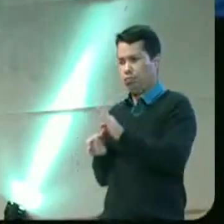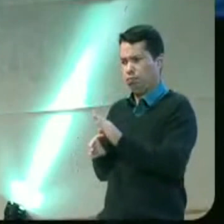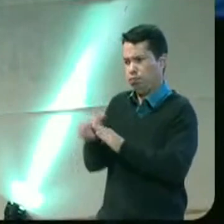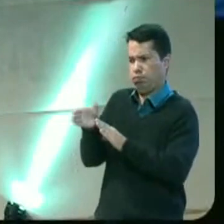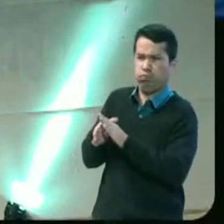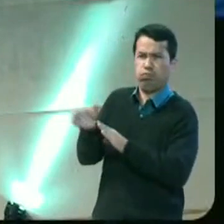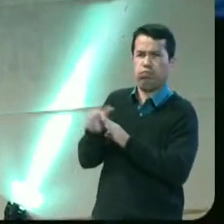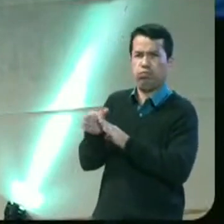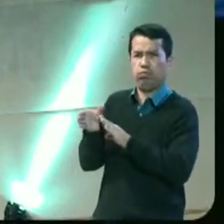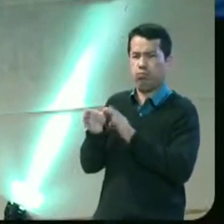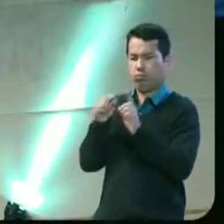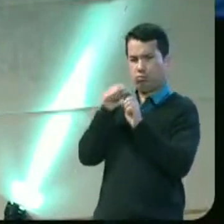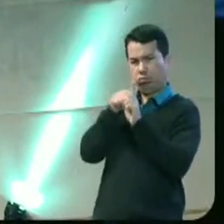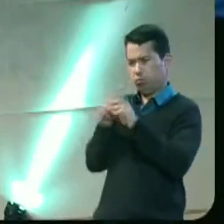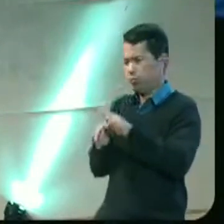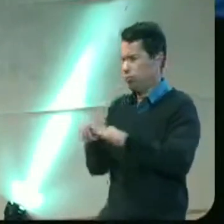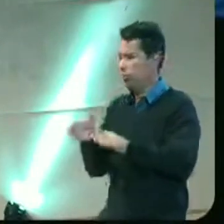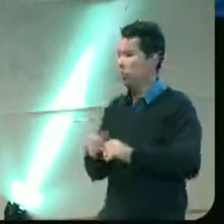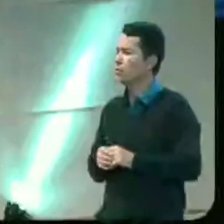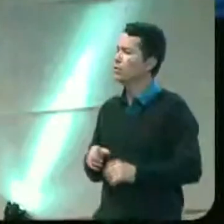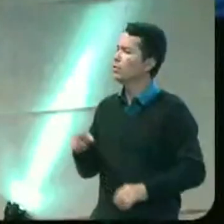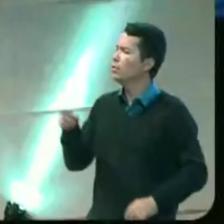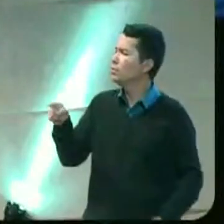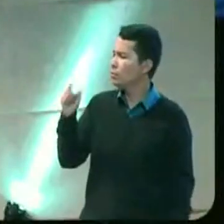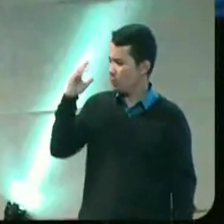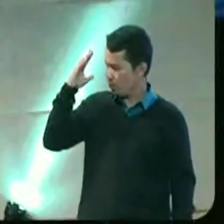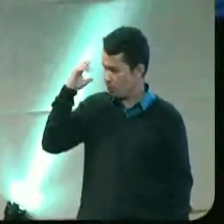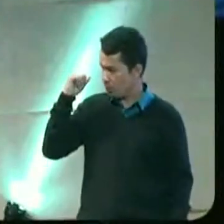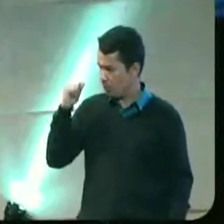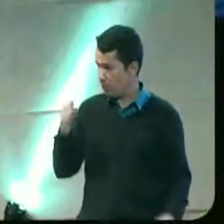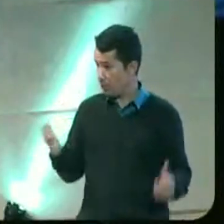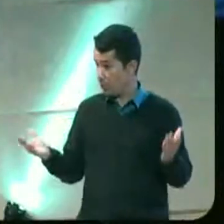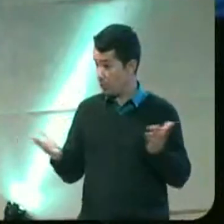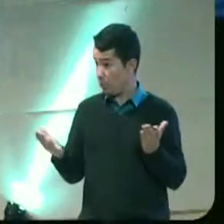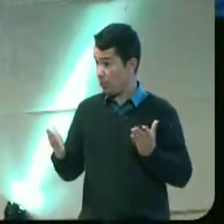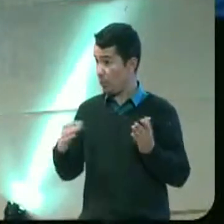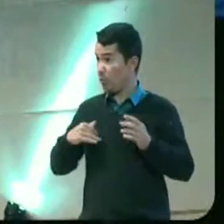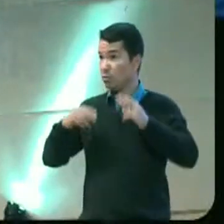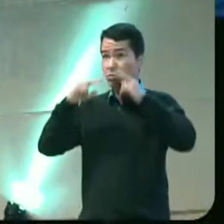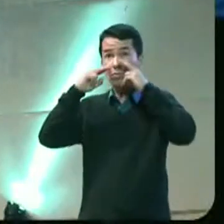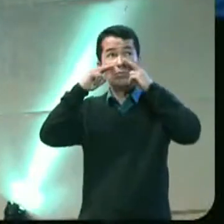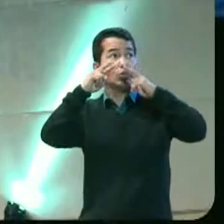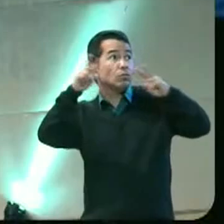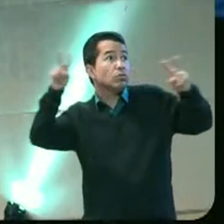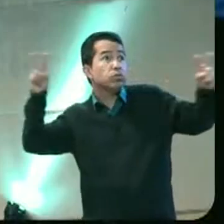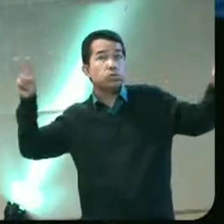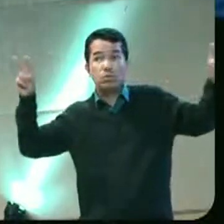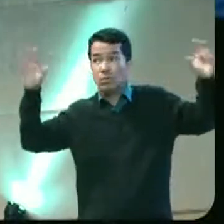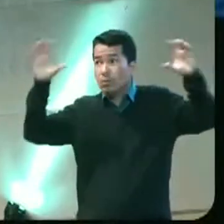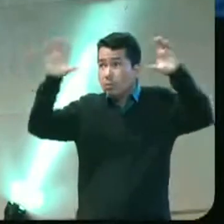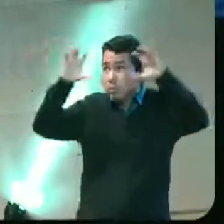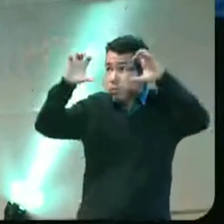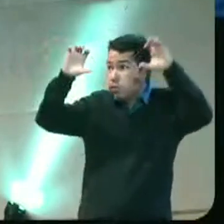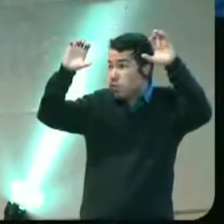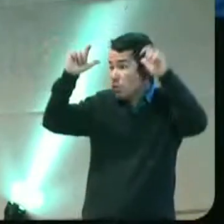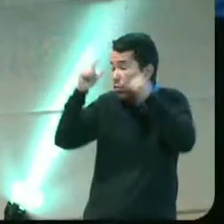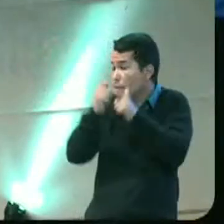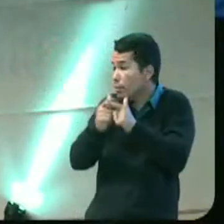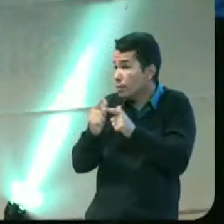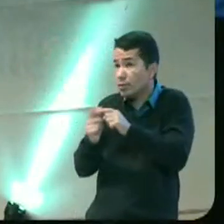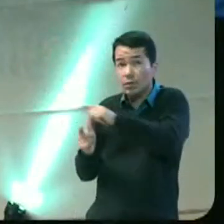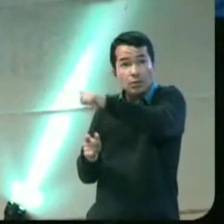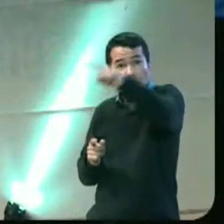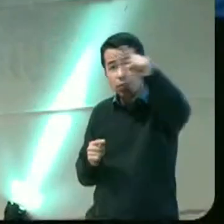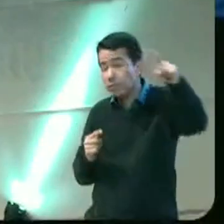ele e diz assim: assim como todos que testemunham tempos sombrios como este, mas não cabe a eles